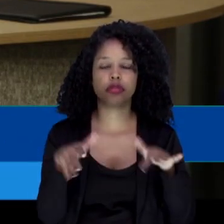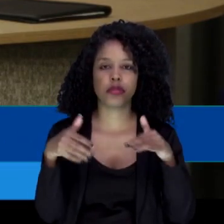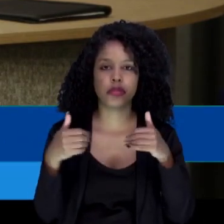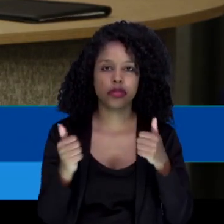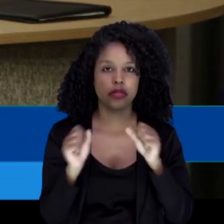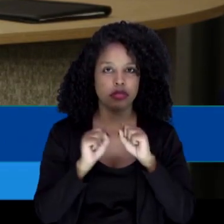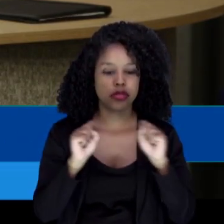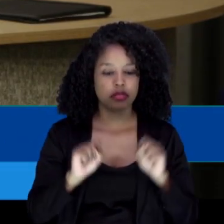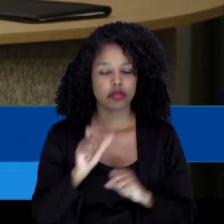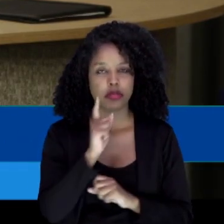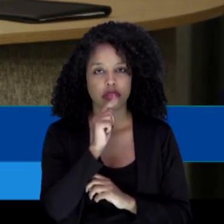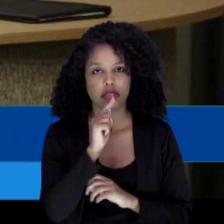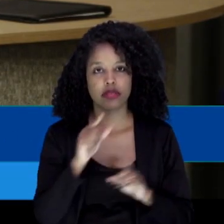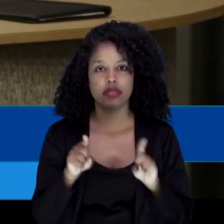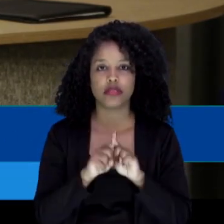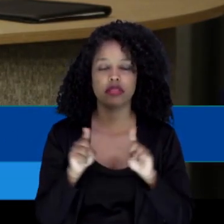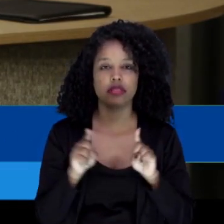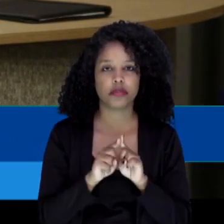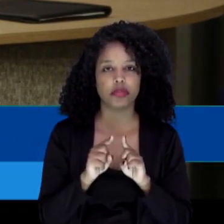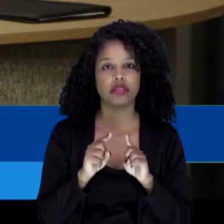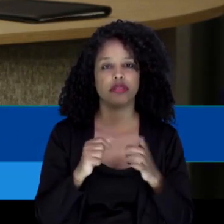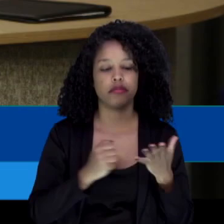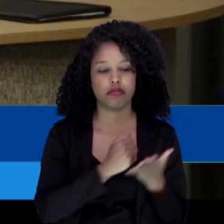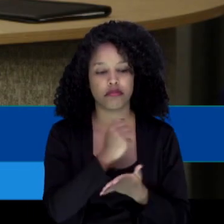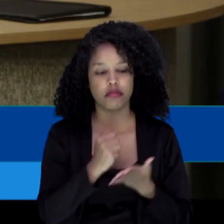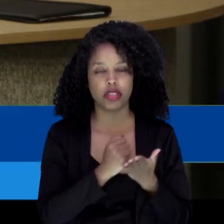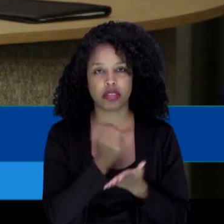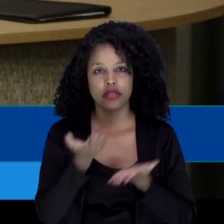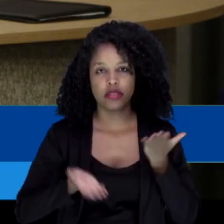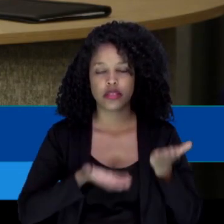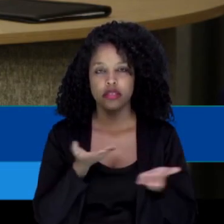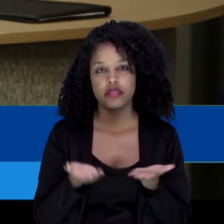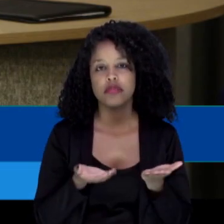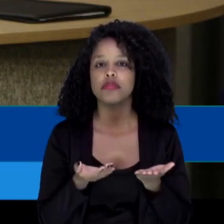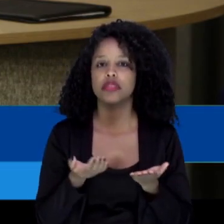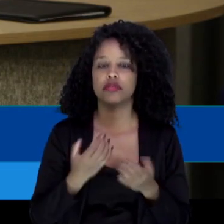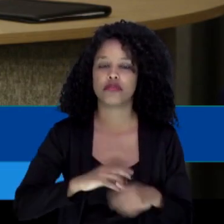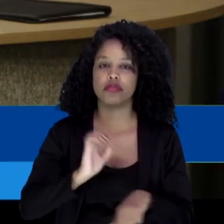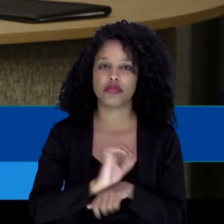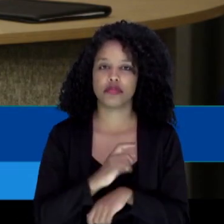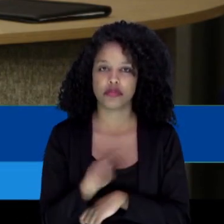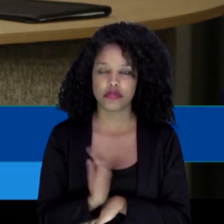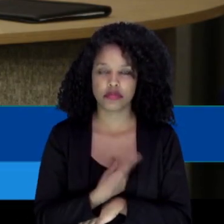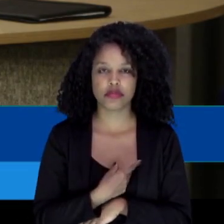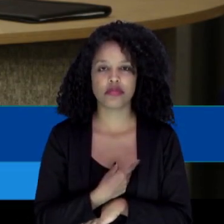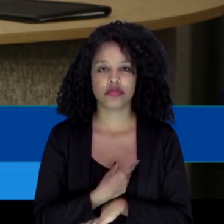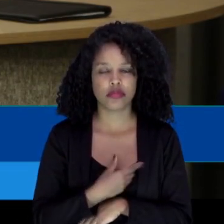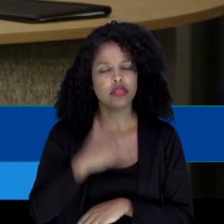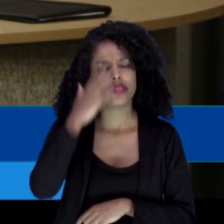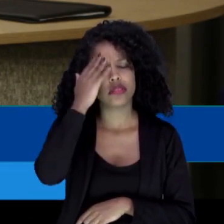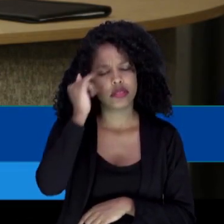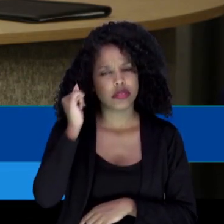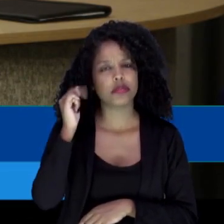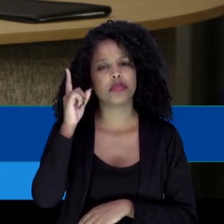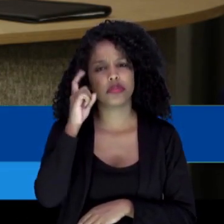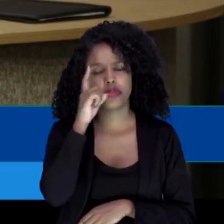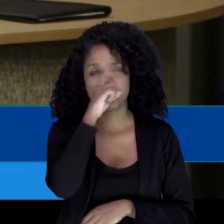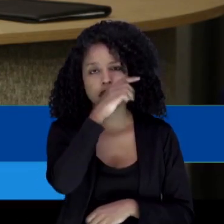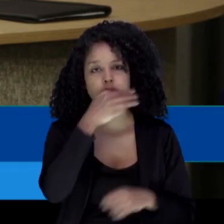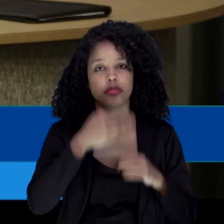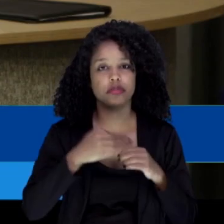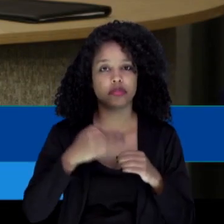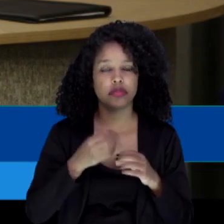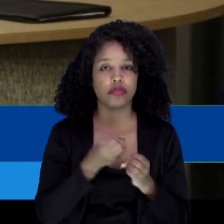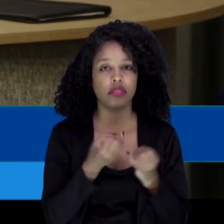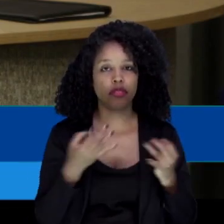água e O saneamento básico em nosso estado sabemos da dificuldade que Muito muitos municípios principalmente